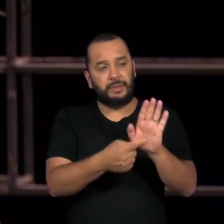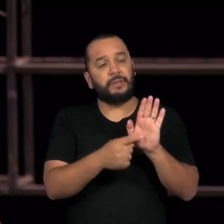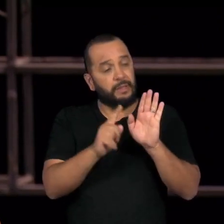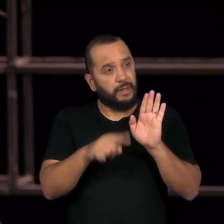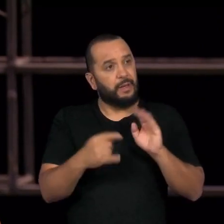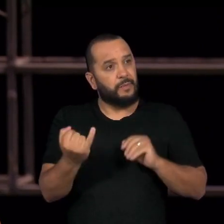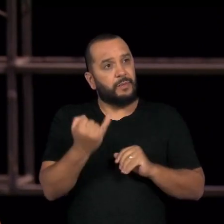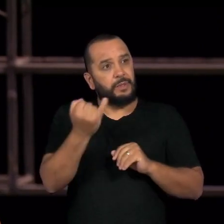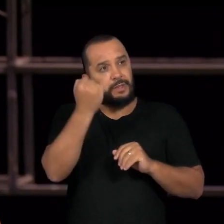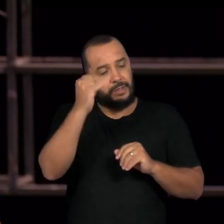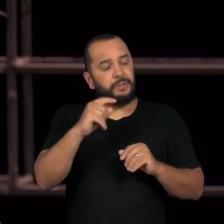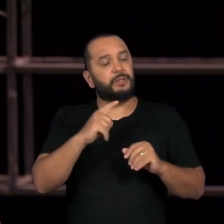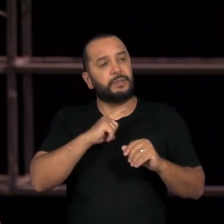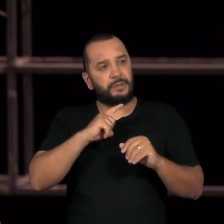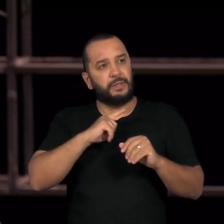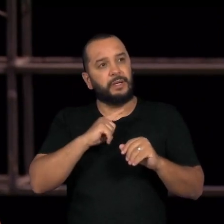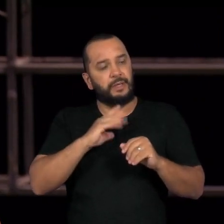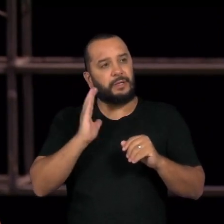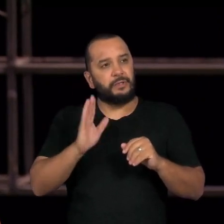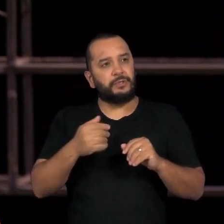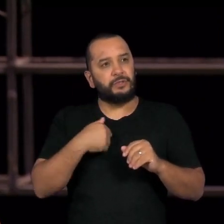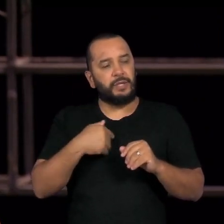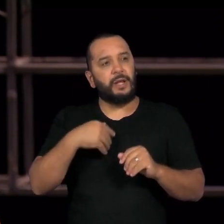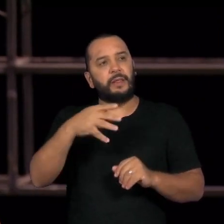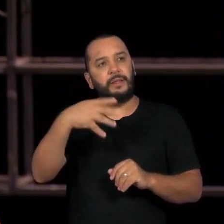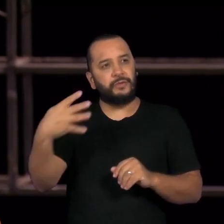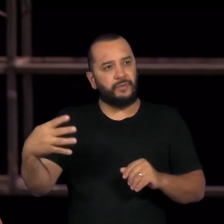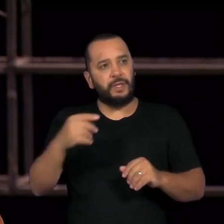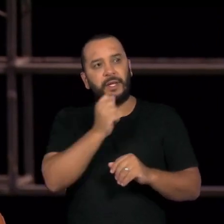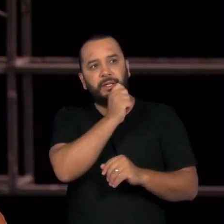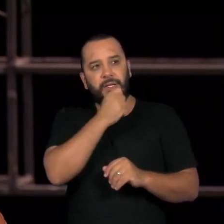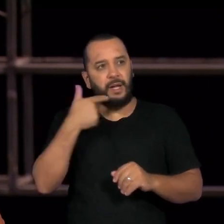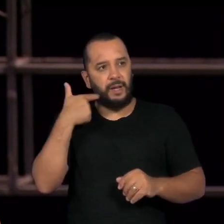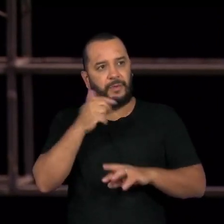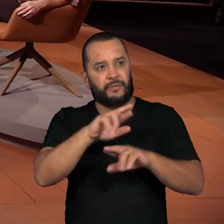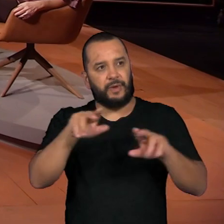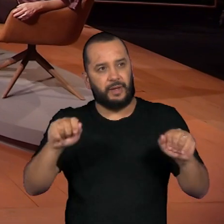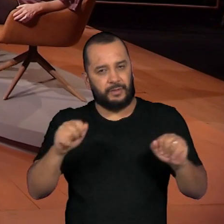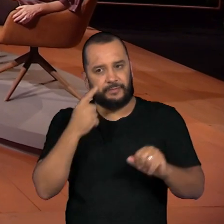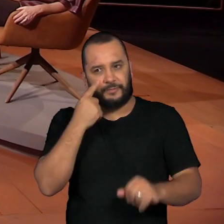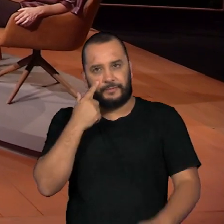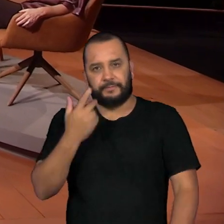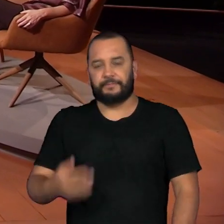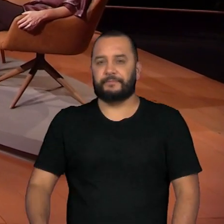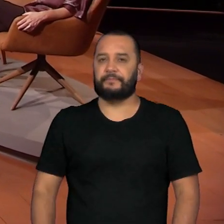também nas plataformas de streaming, né? É verdade. Vamos dar uma olhada? Vamos falar.